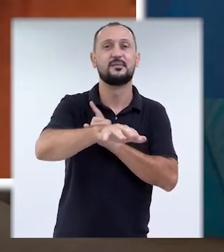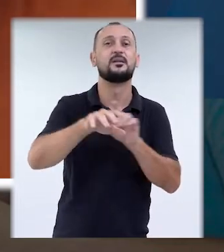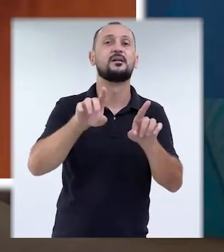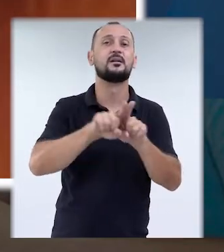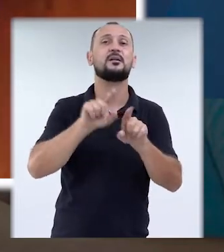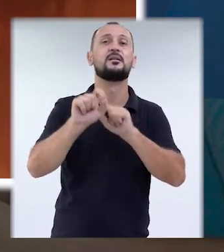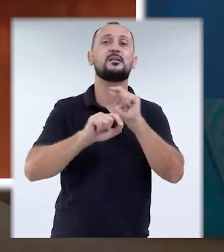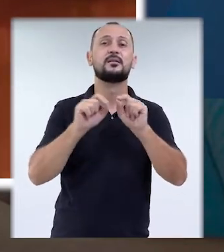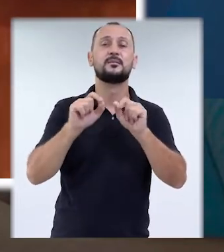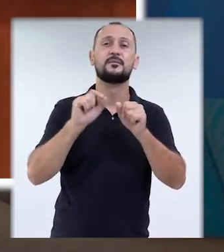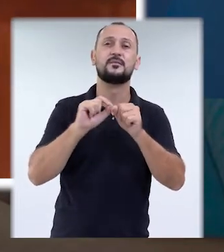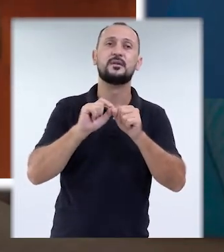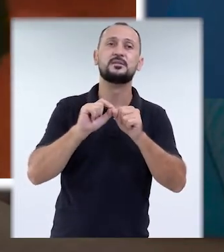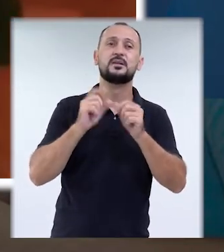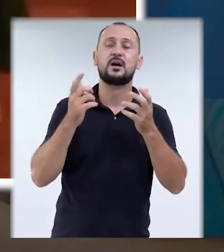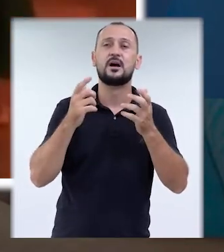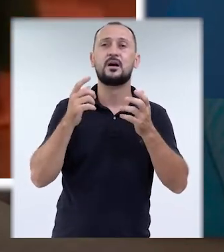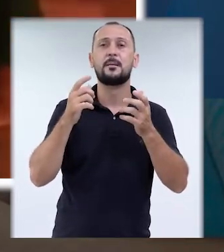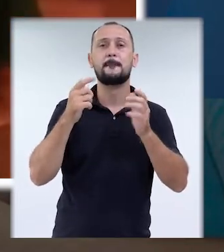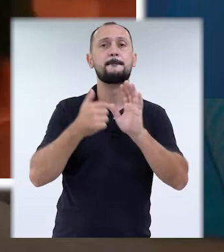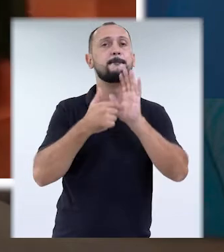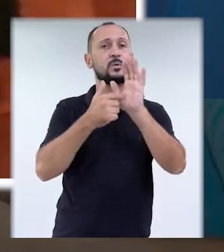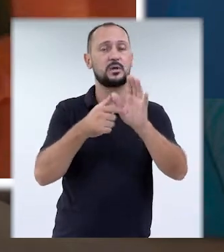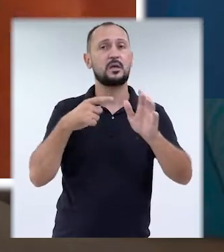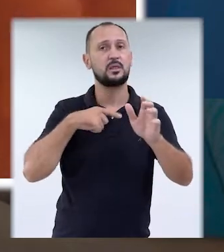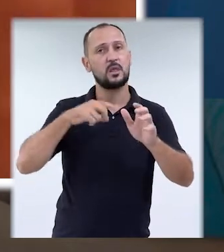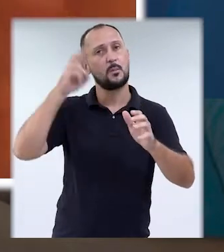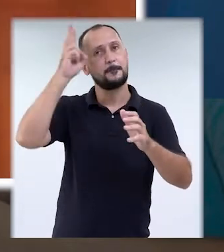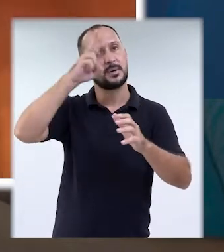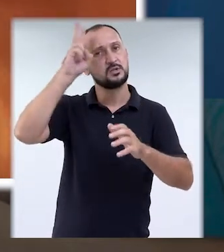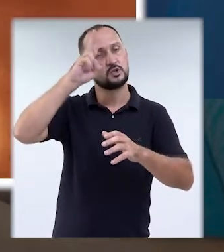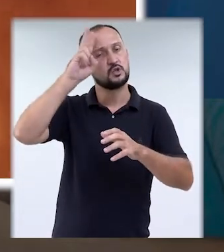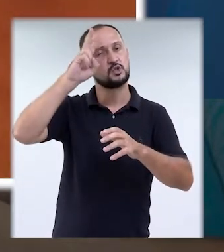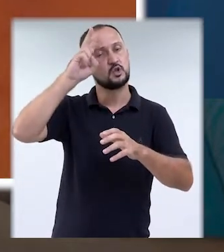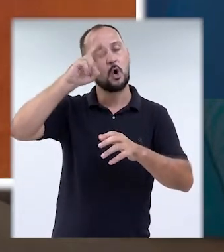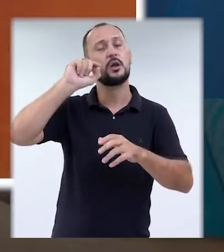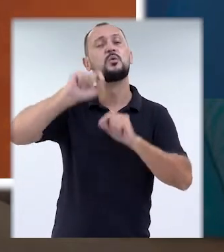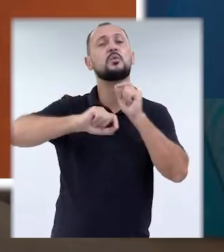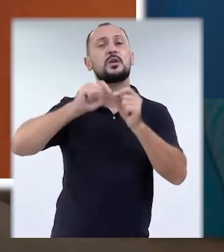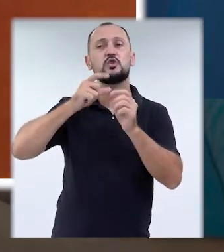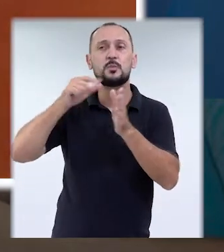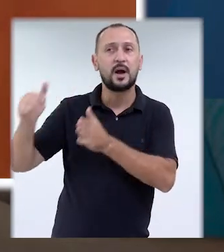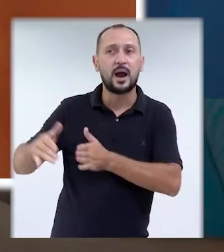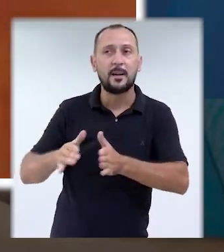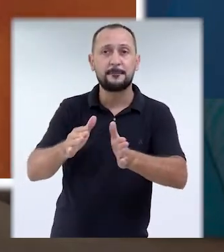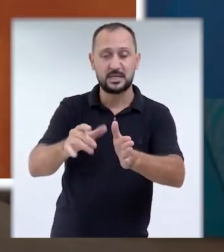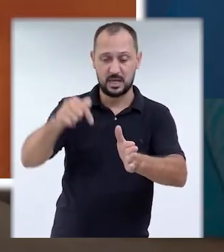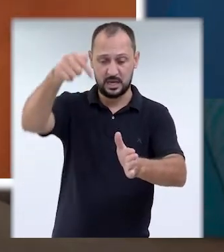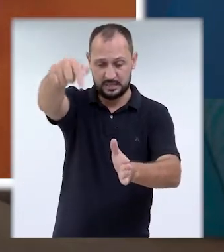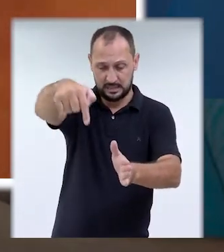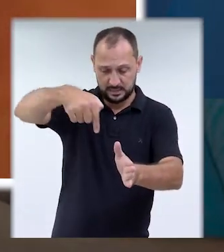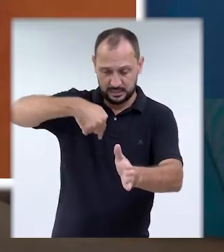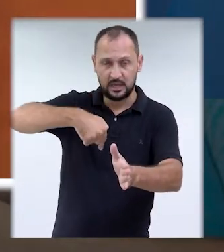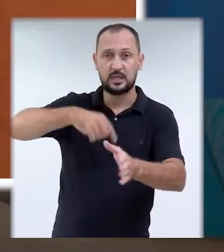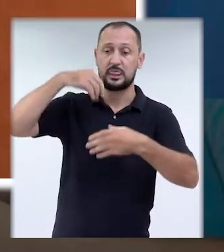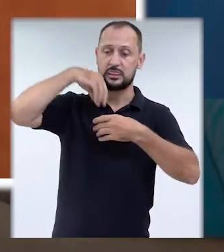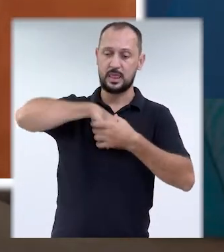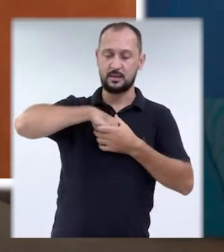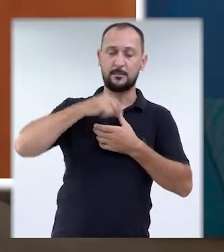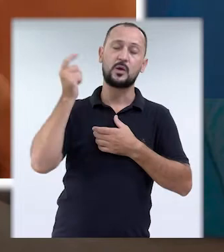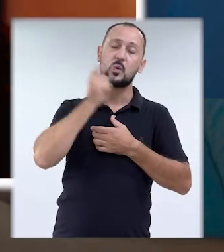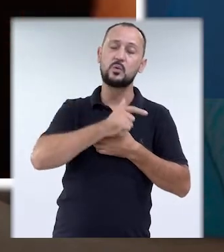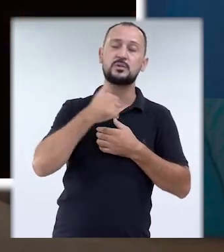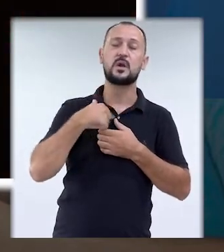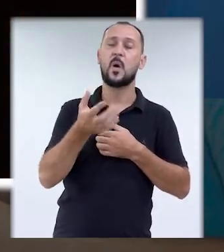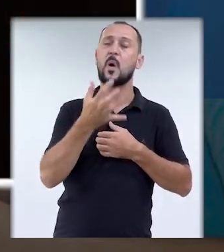E para também trazer uma consciência que existe uma jornada interna, né? Que todos nós precisamos conhecer para